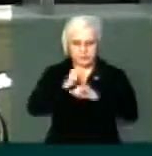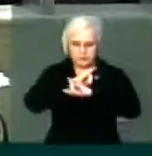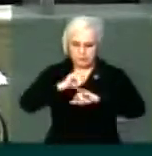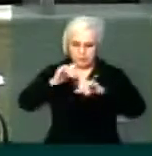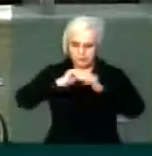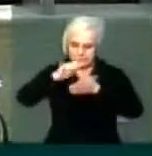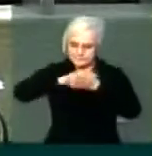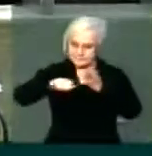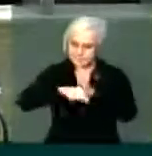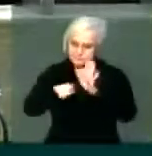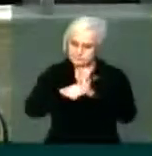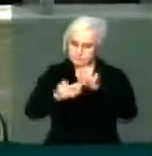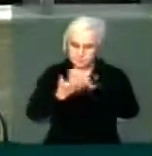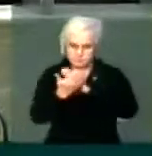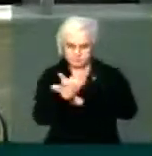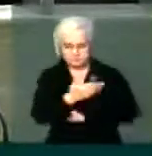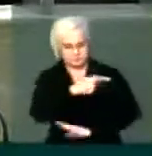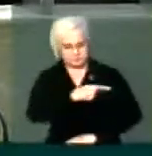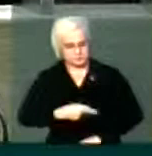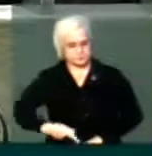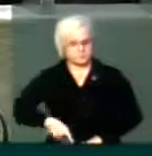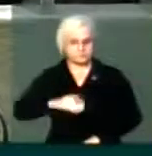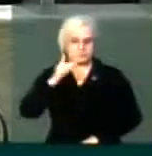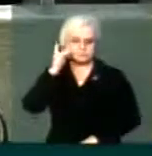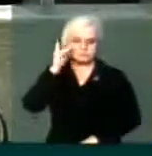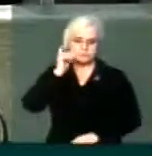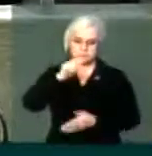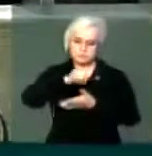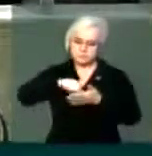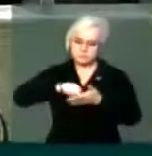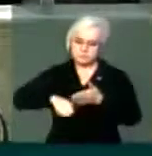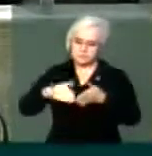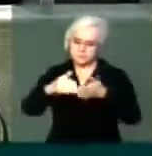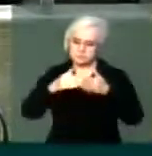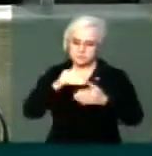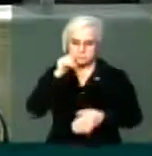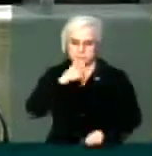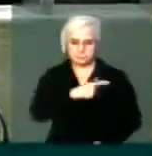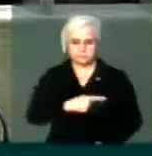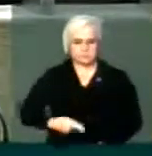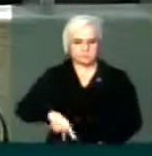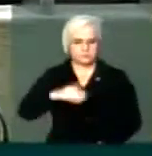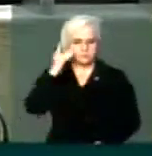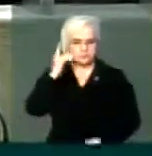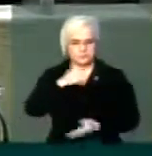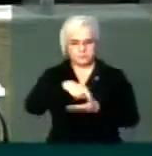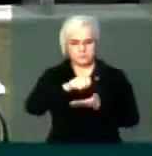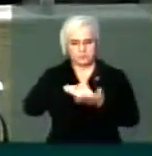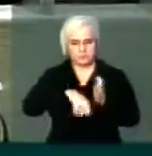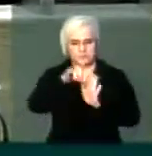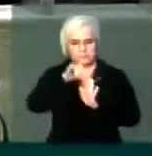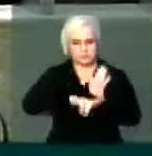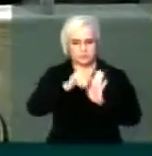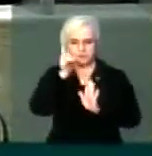manifesto endereçado à presidenta Dilma, pedem que ela assine os decretos